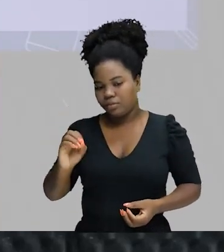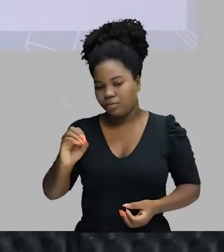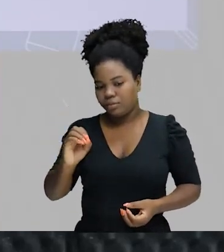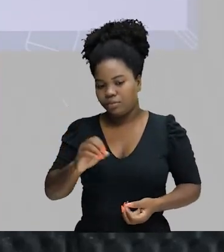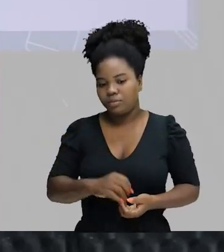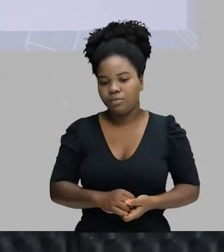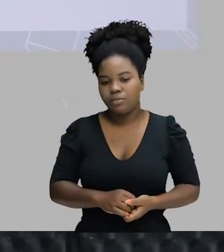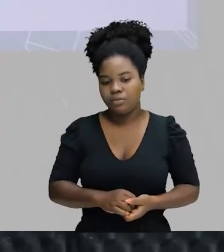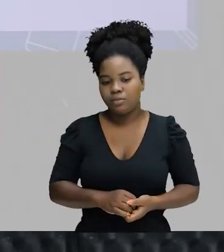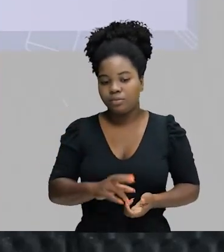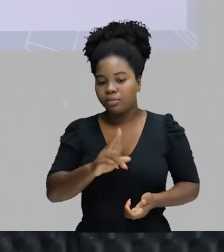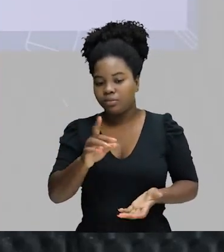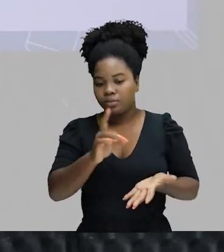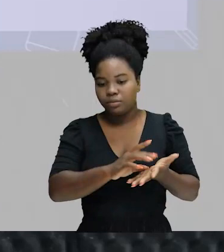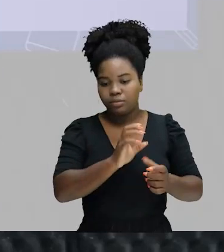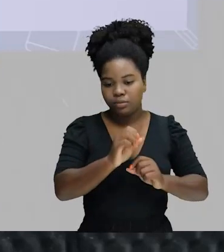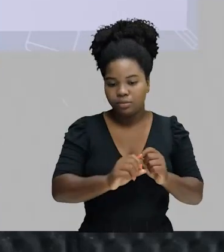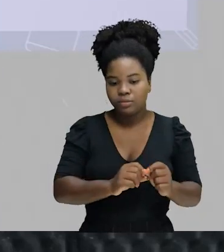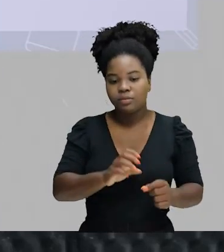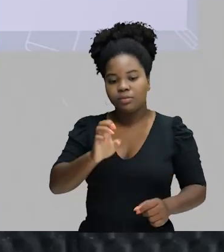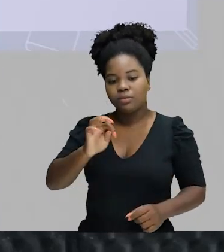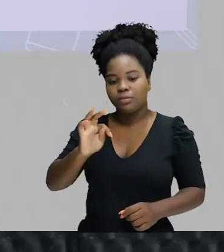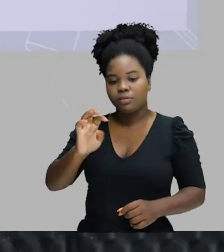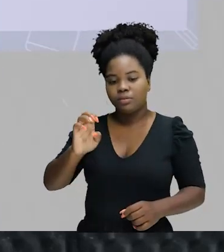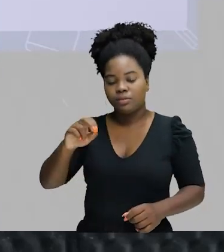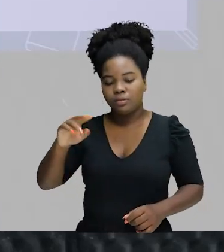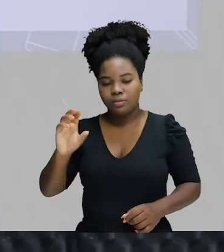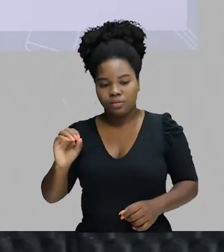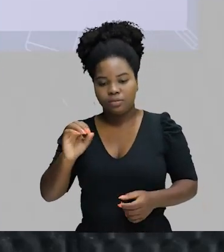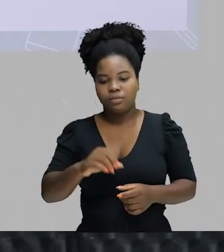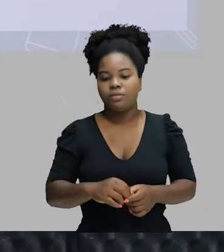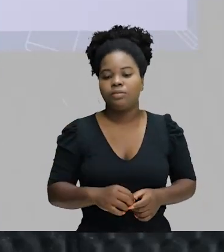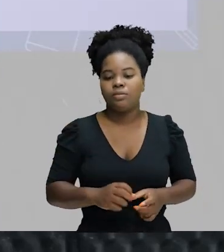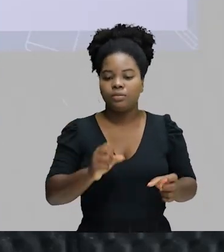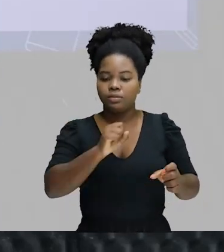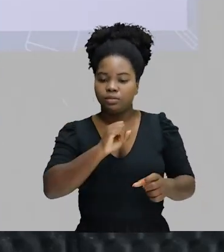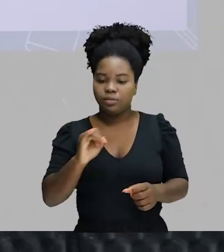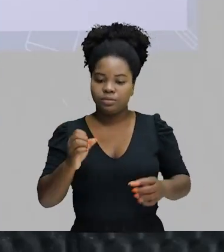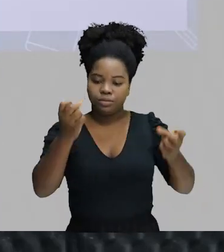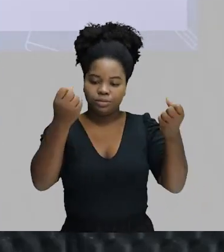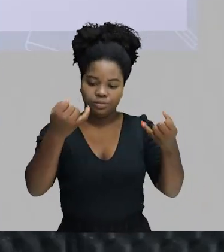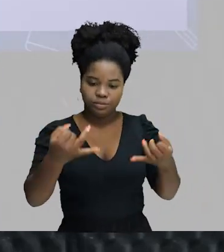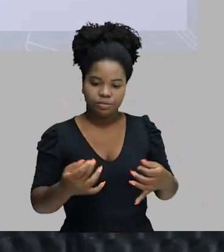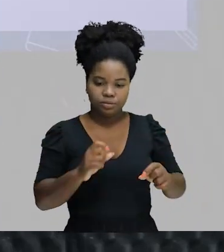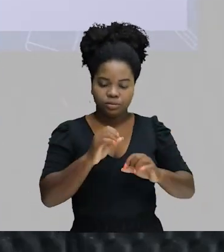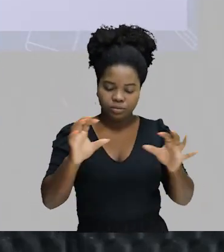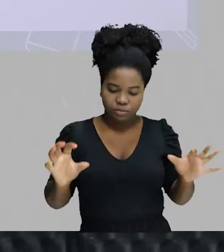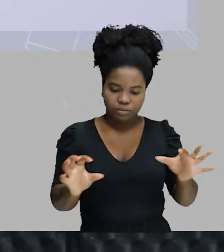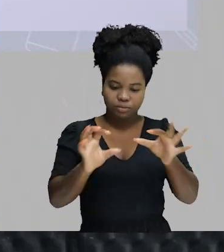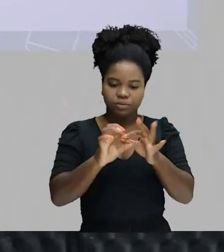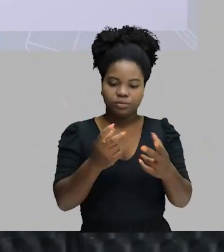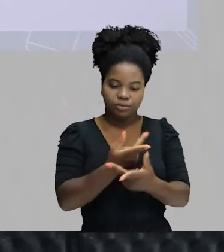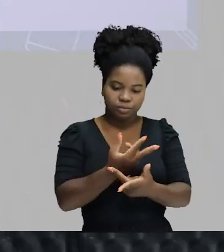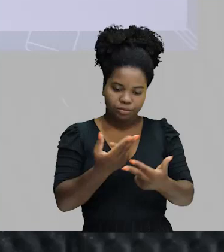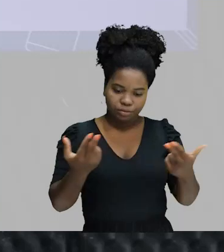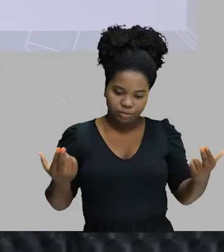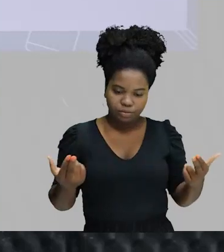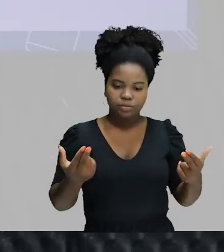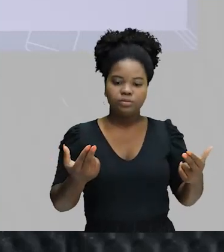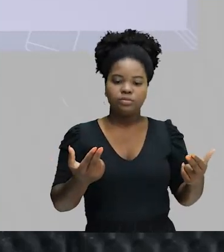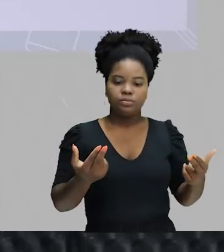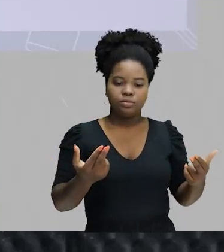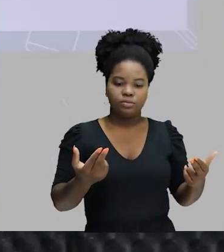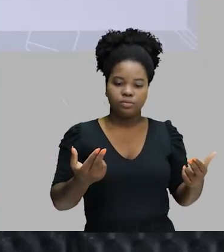nome correto é o eteno. Então, se a gente fizer a união de várias